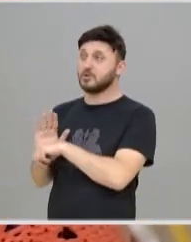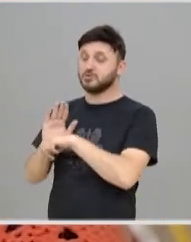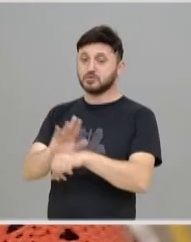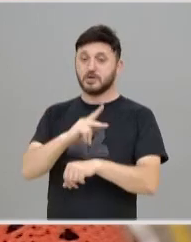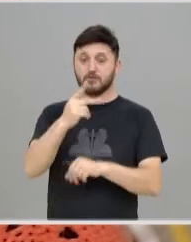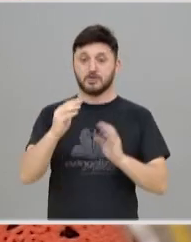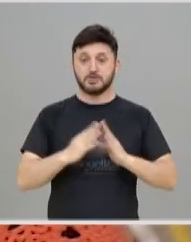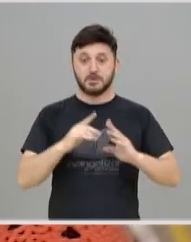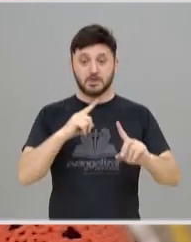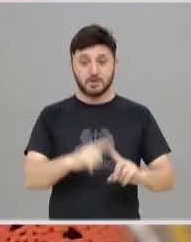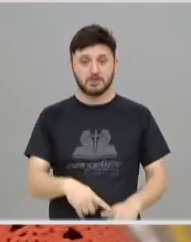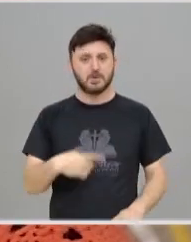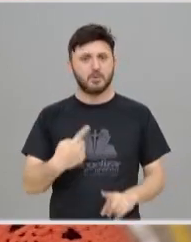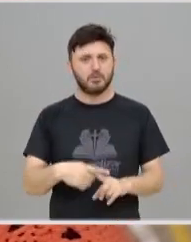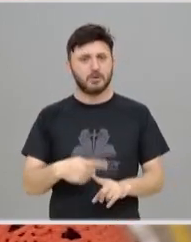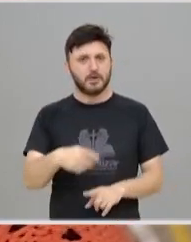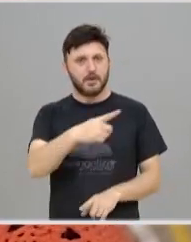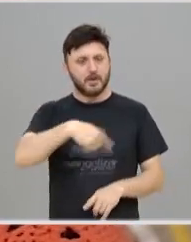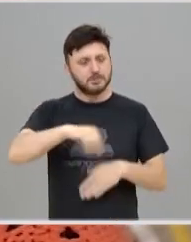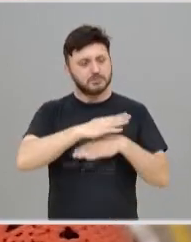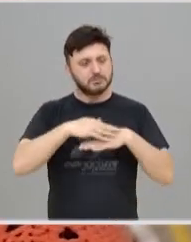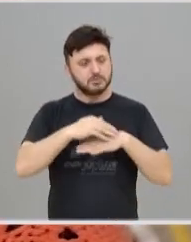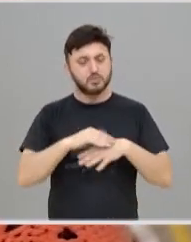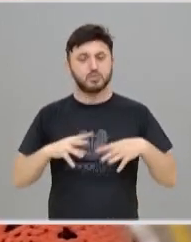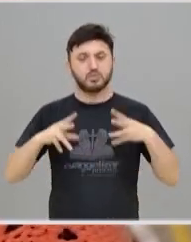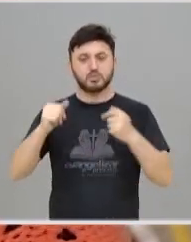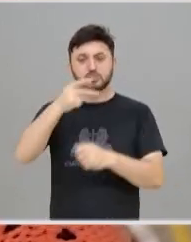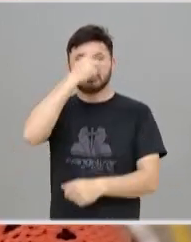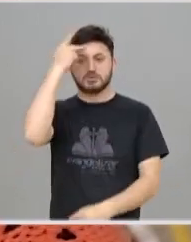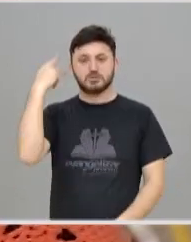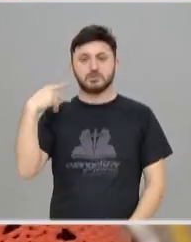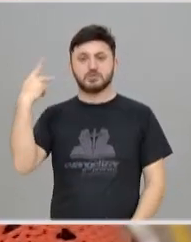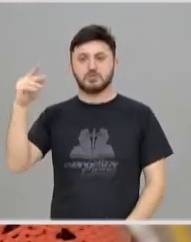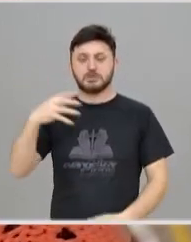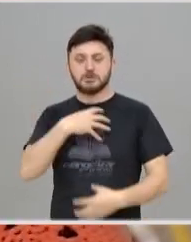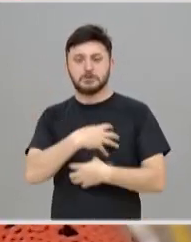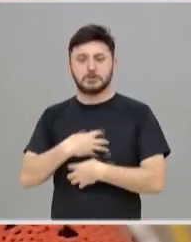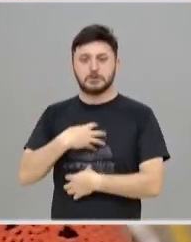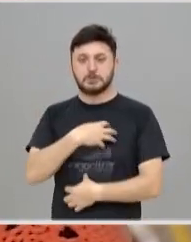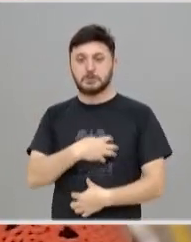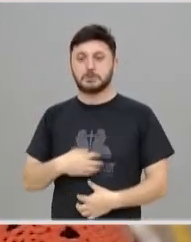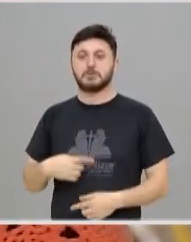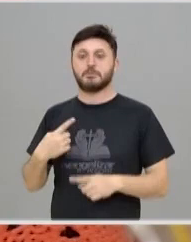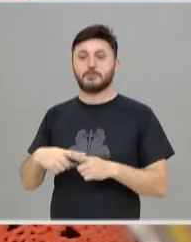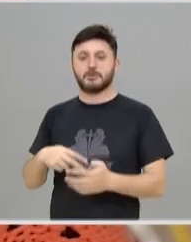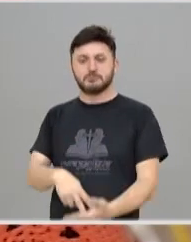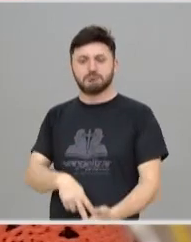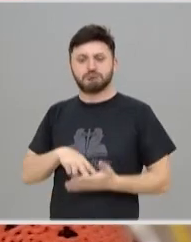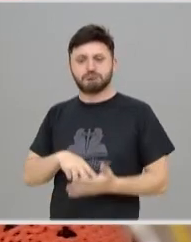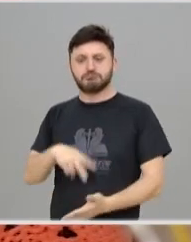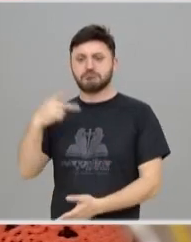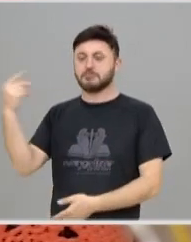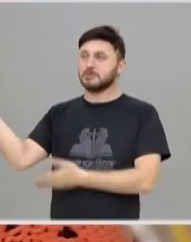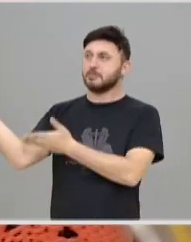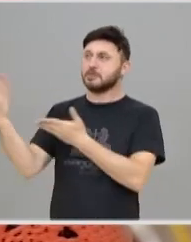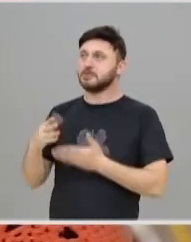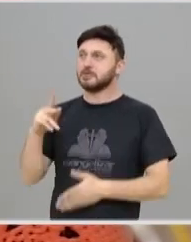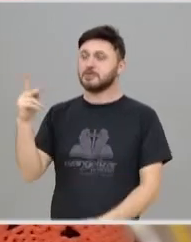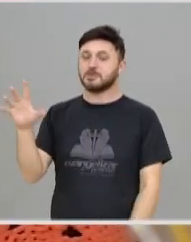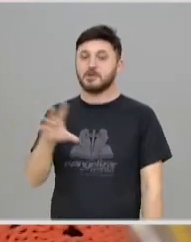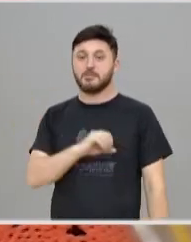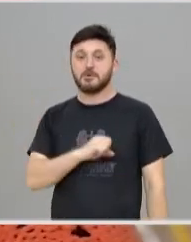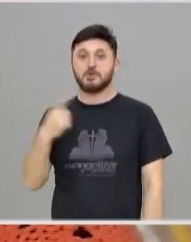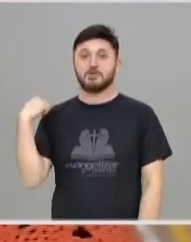vossa igreja para que conforte todas as pessoas em suas angústias, assegurando-lhes vossa presença